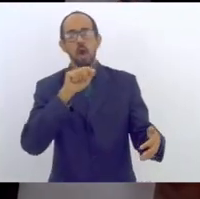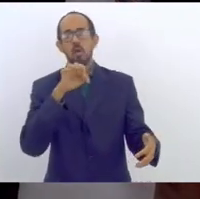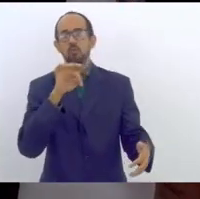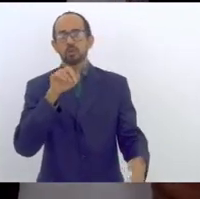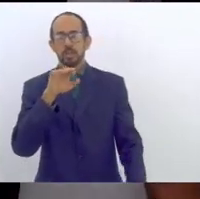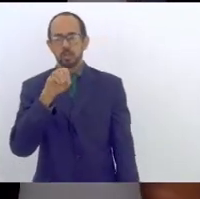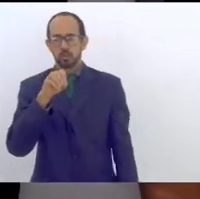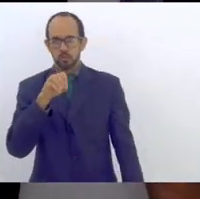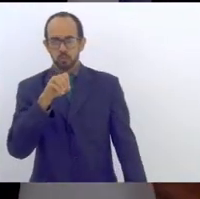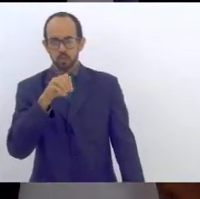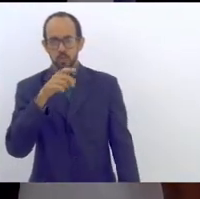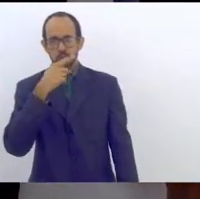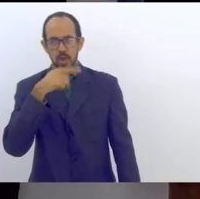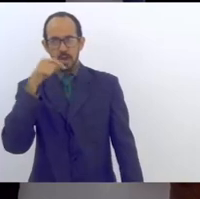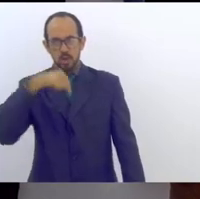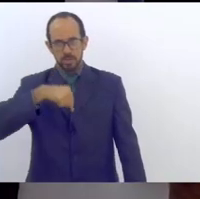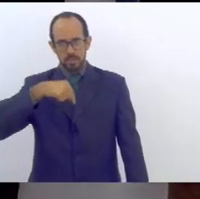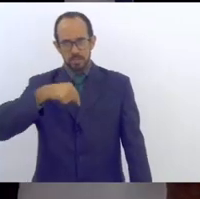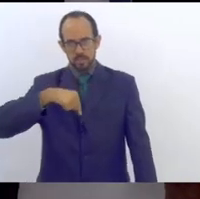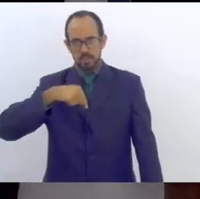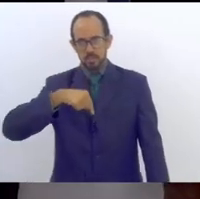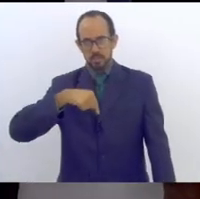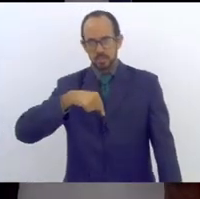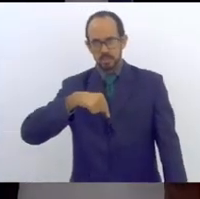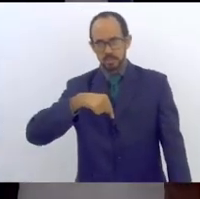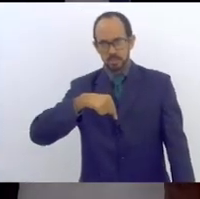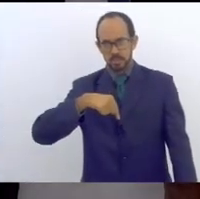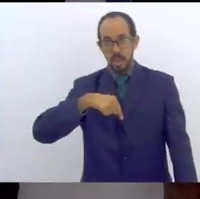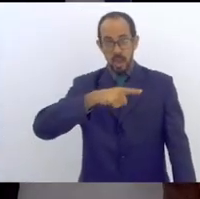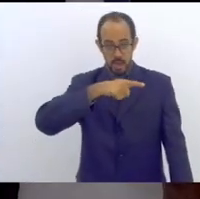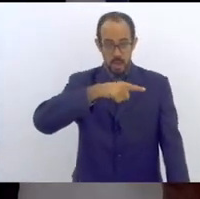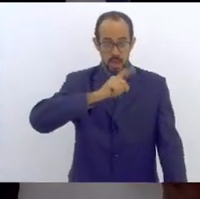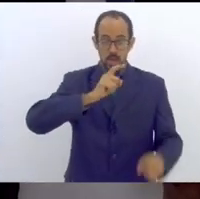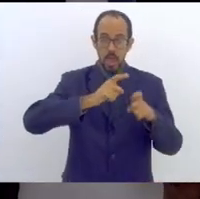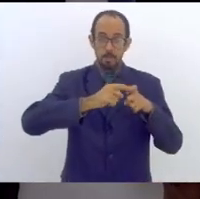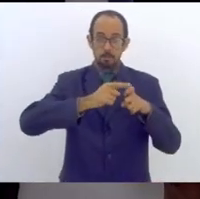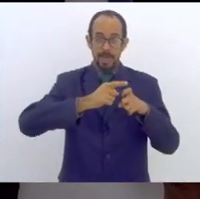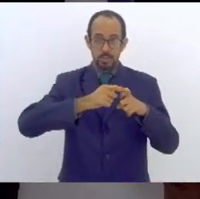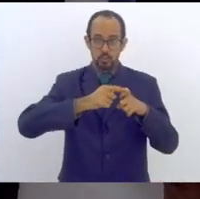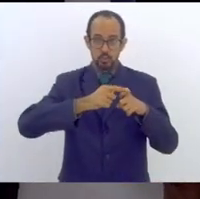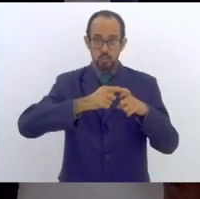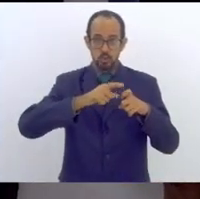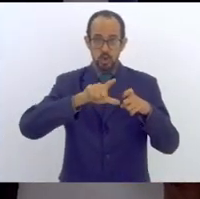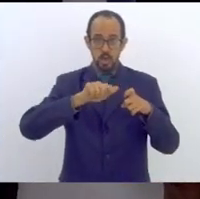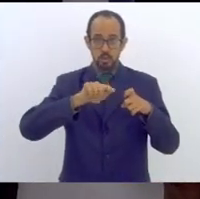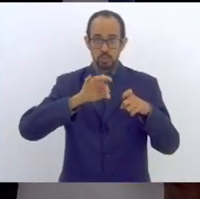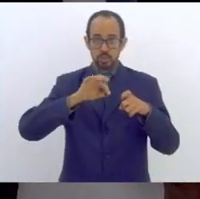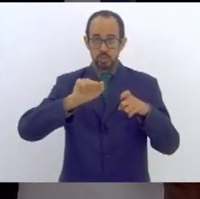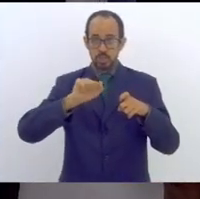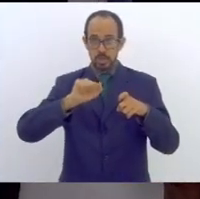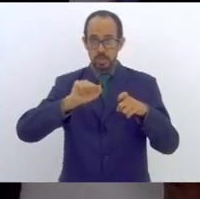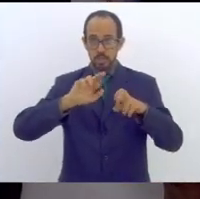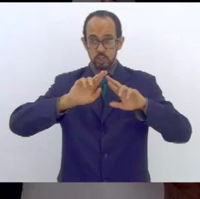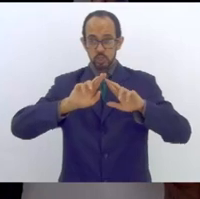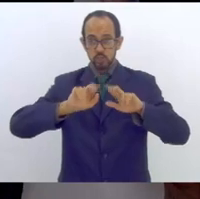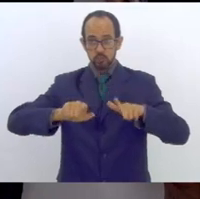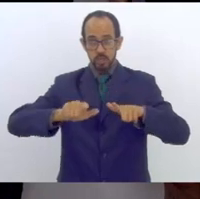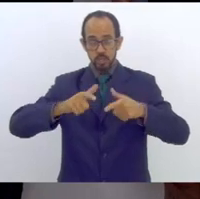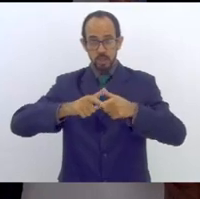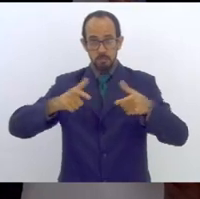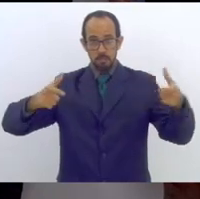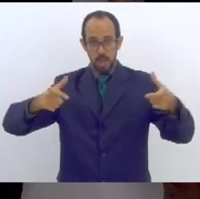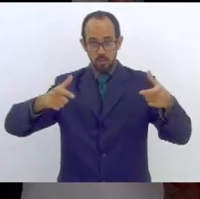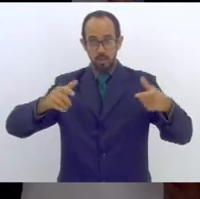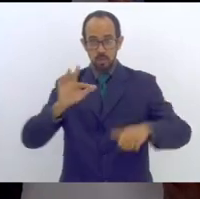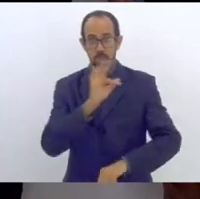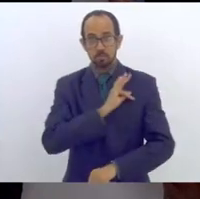aqui para vocês vocês lembram dele acabou de falar Esse homem é médico Legista tá e diferente de uma grande massa na